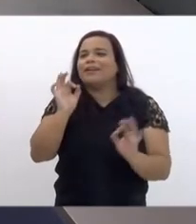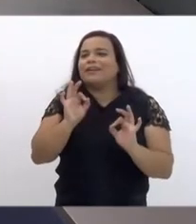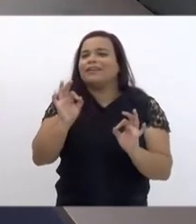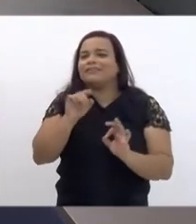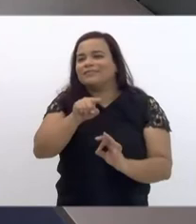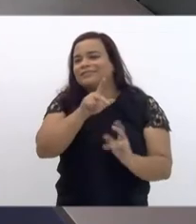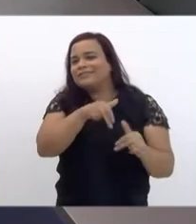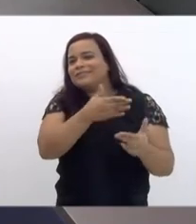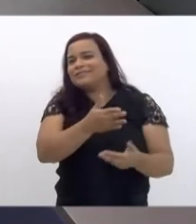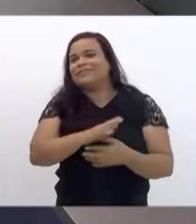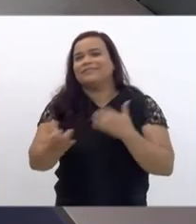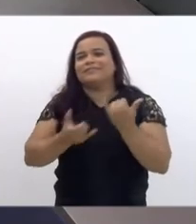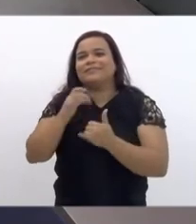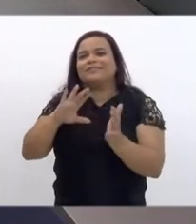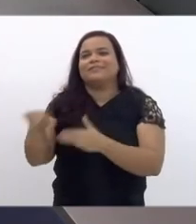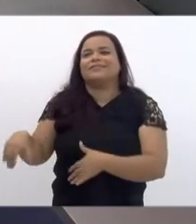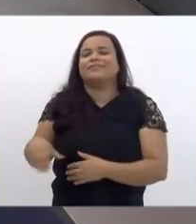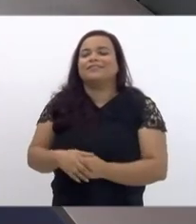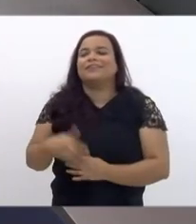Erro ortográfico. Muito bom,